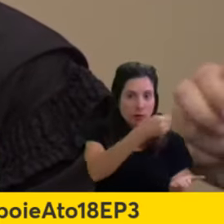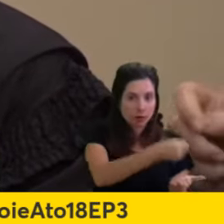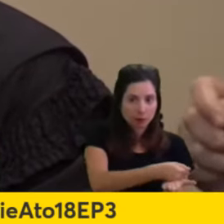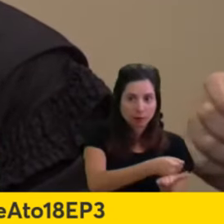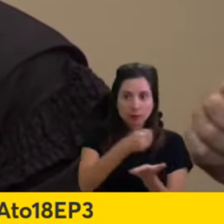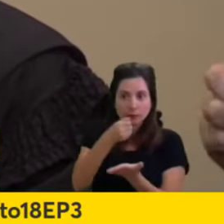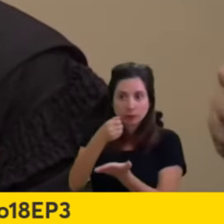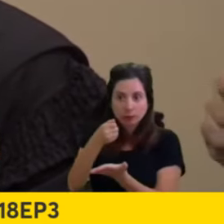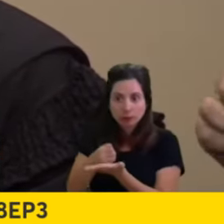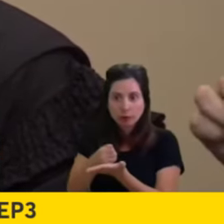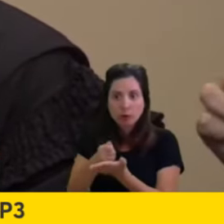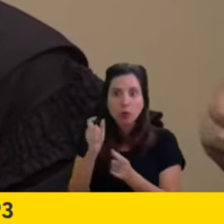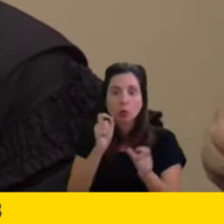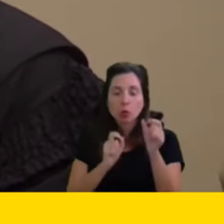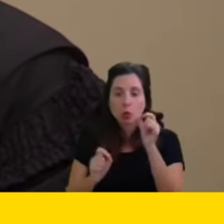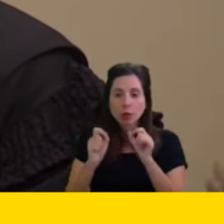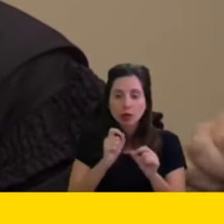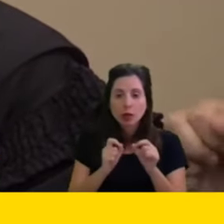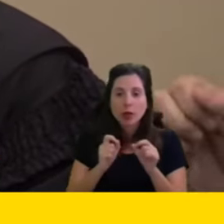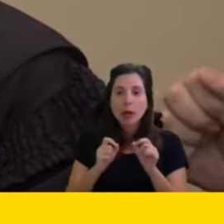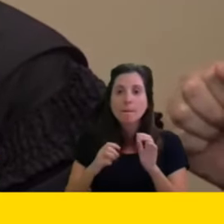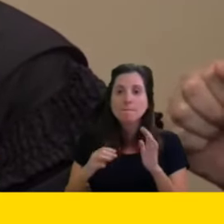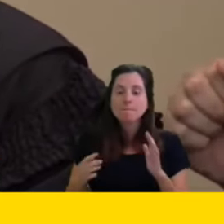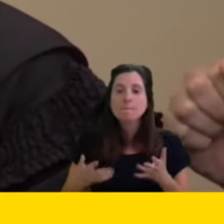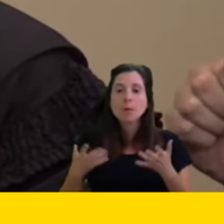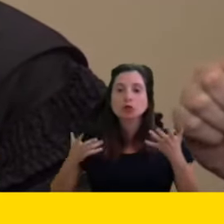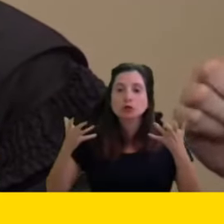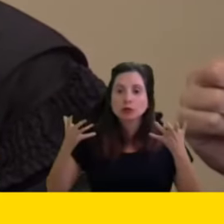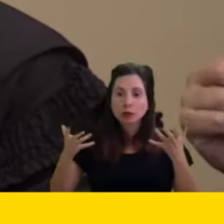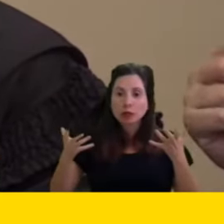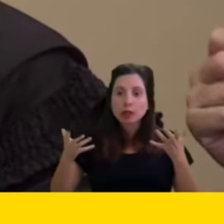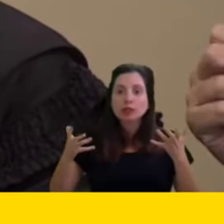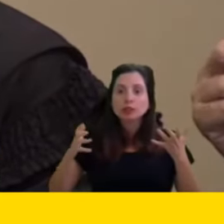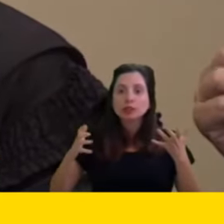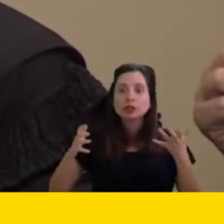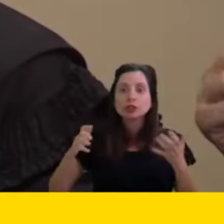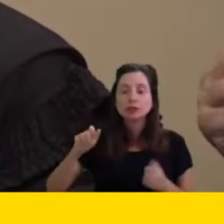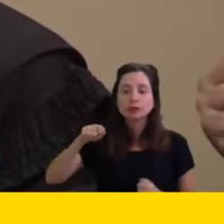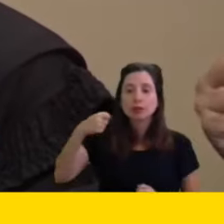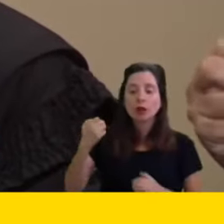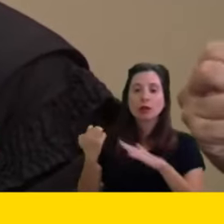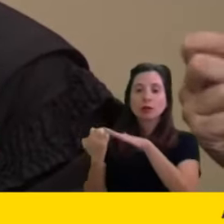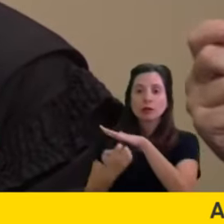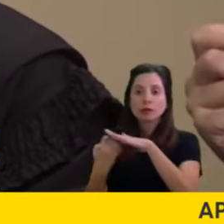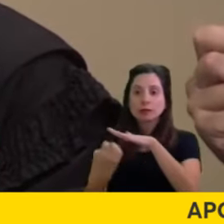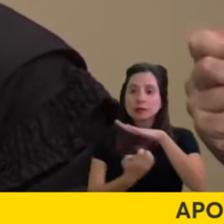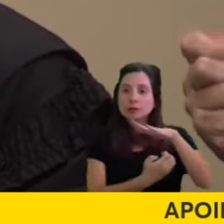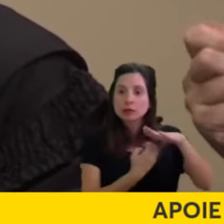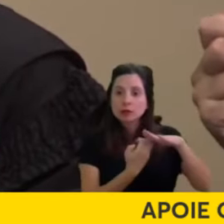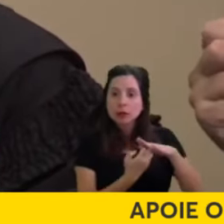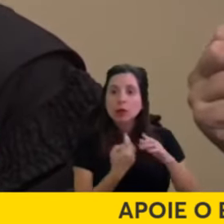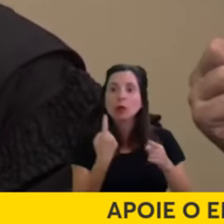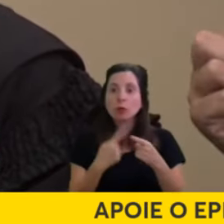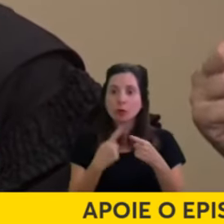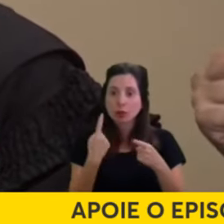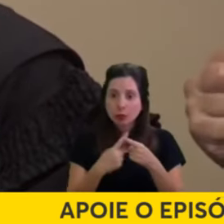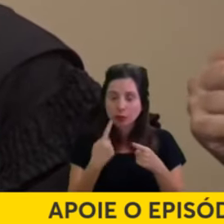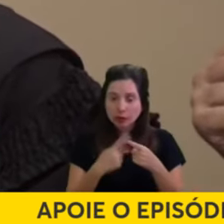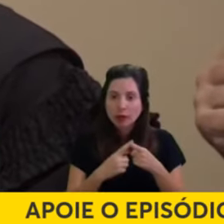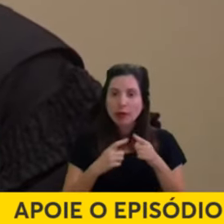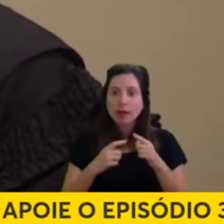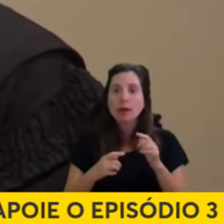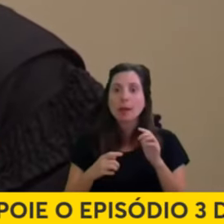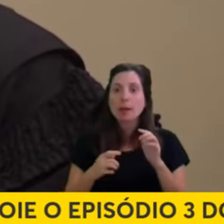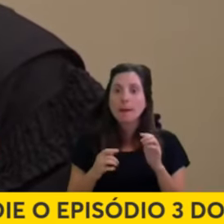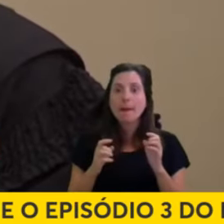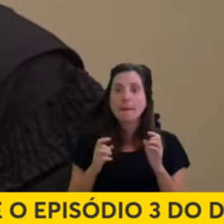perquirir sobre a motivação ou conveniência da cont contratação em nome exclusivo deste escritório por se matar se tratar de matéria interna corpis do partido